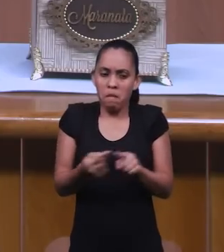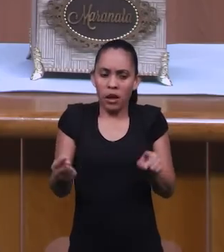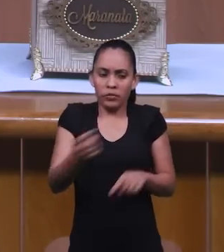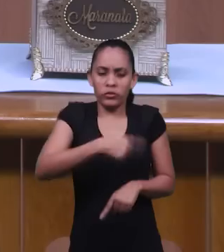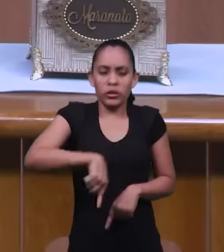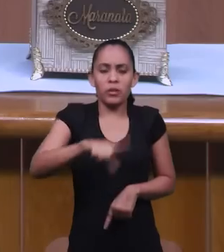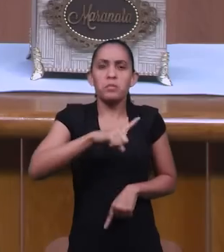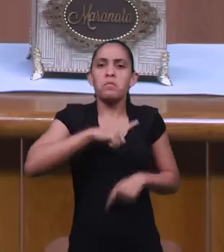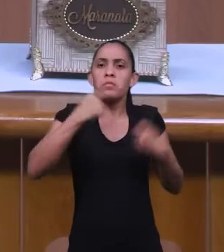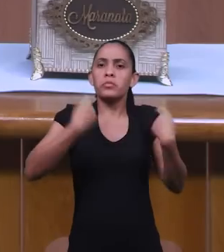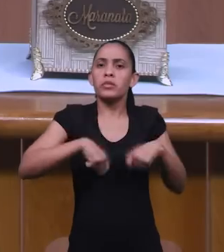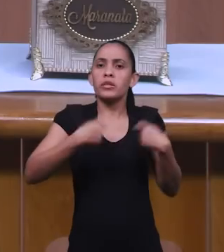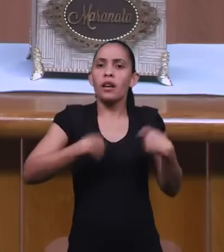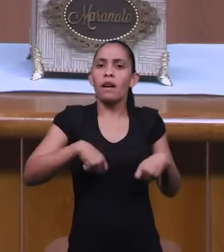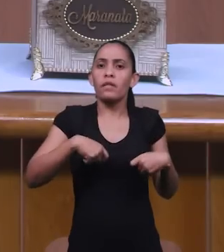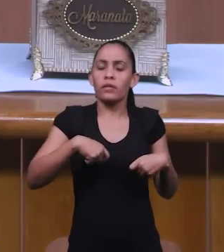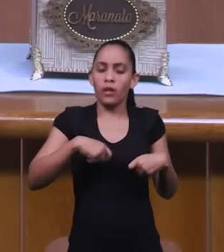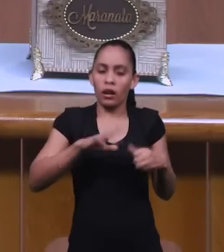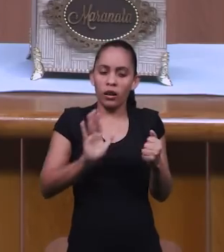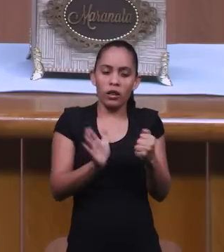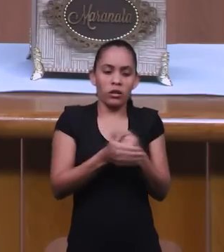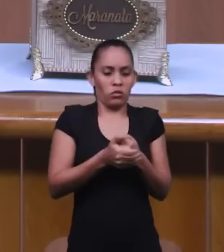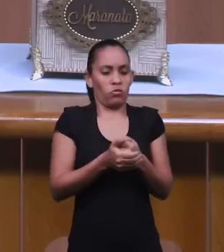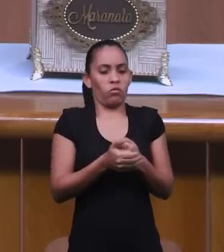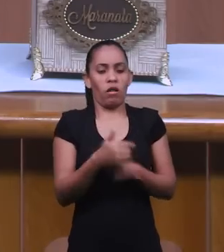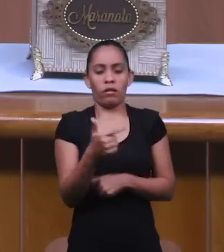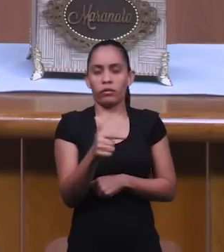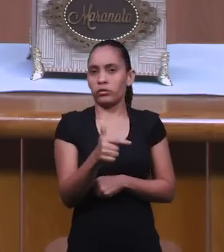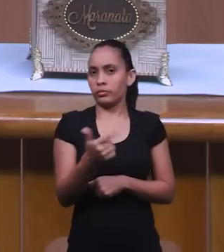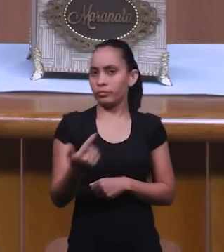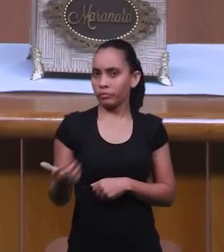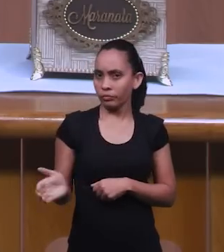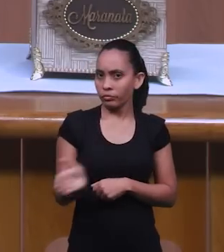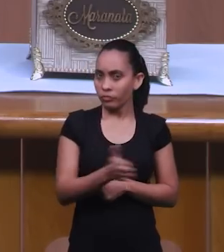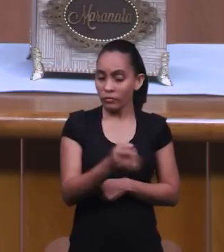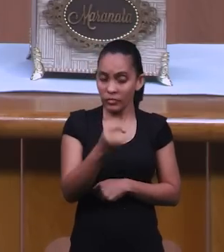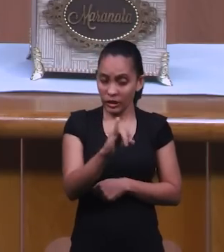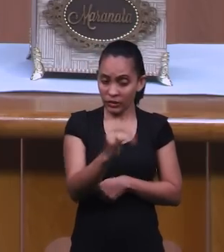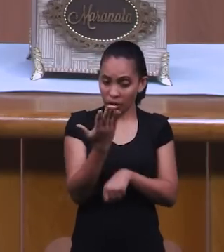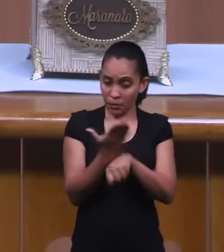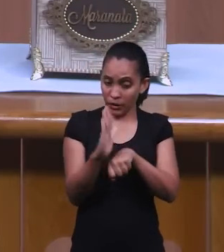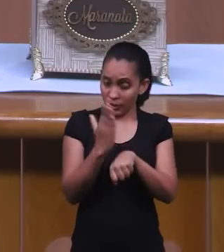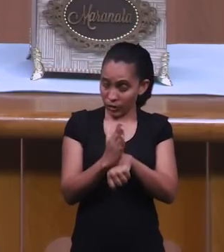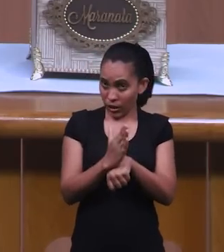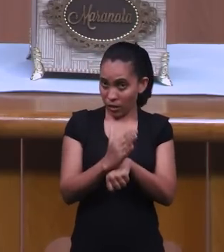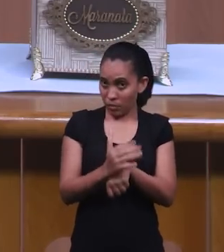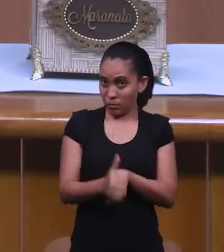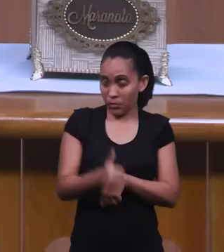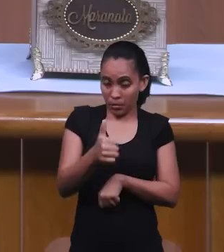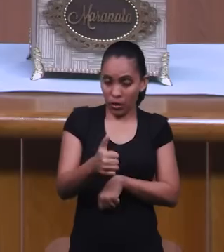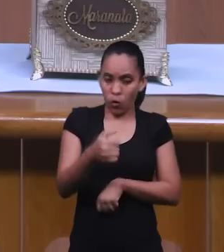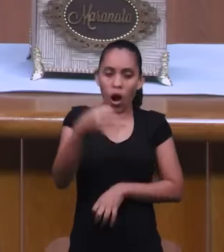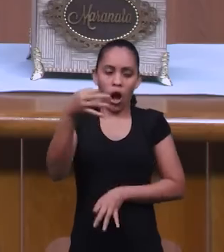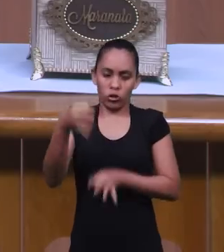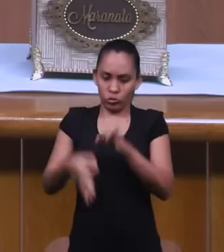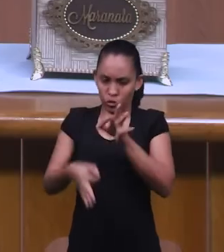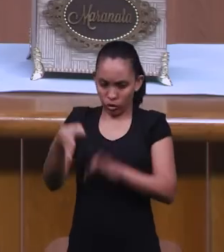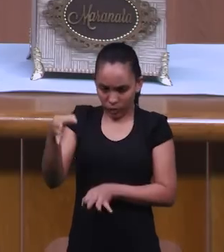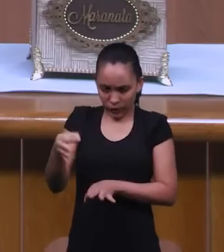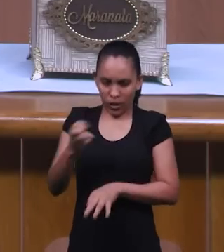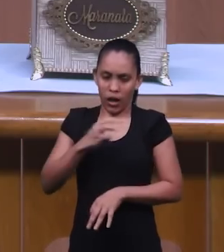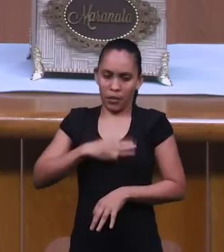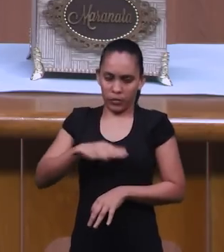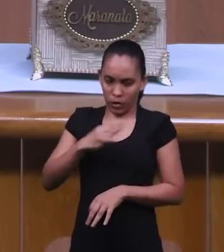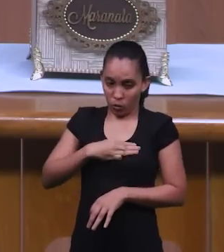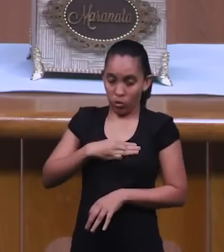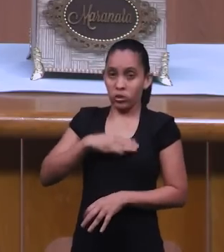devíeis fazer sem omitir aquelas. Então, se você praticar primeiro a justiça, a